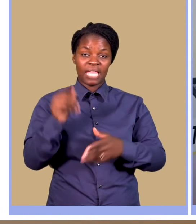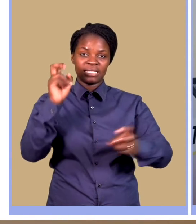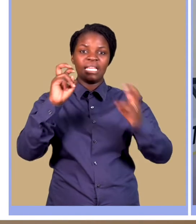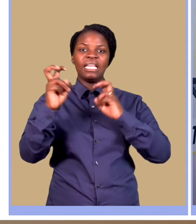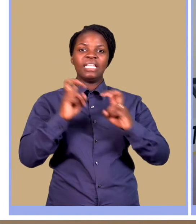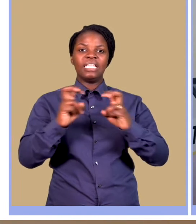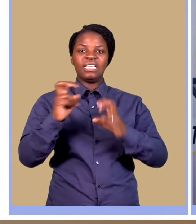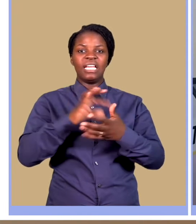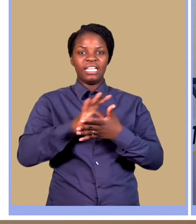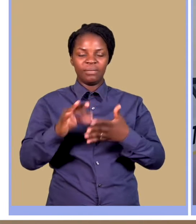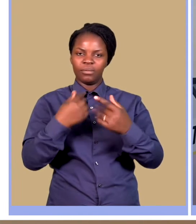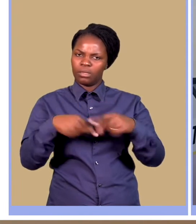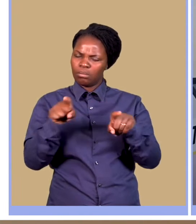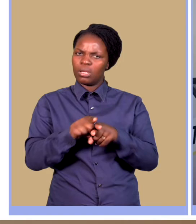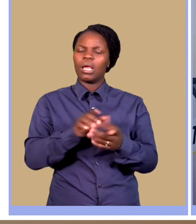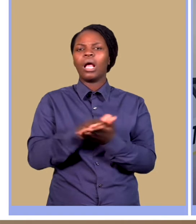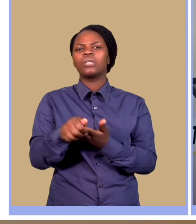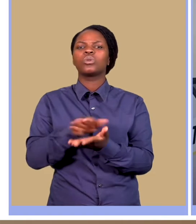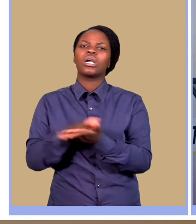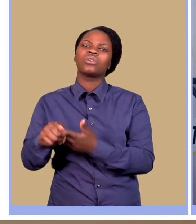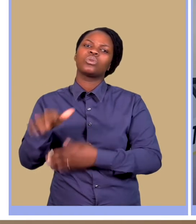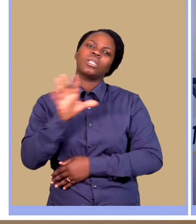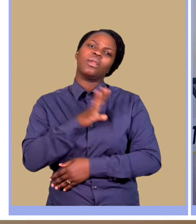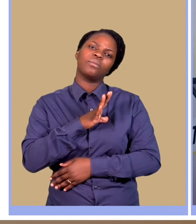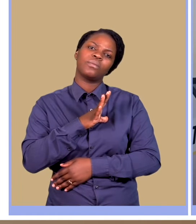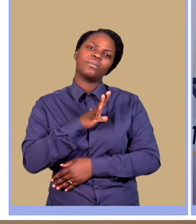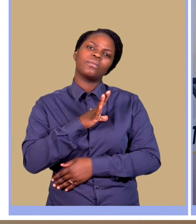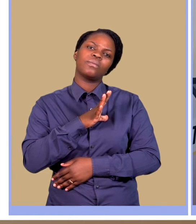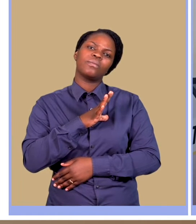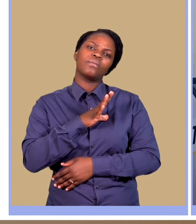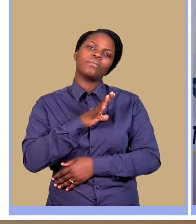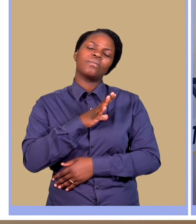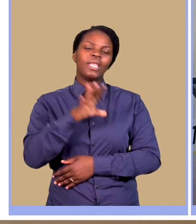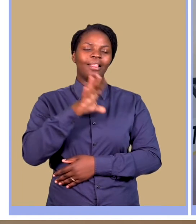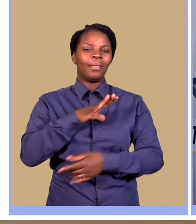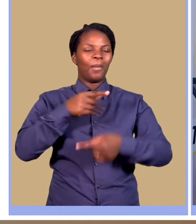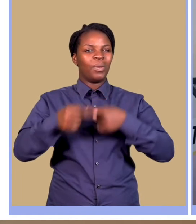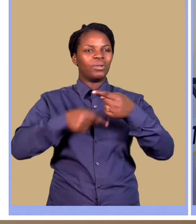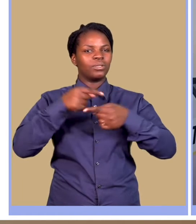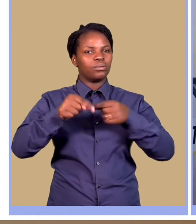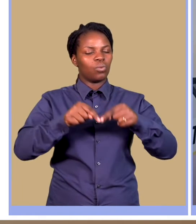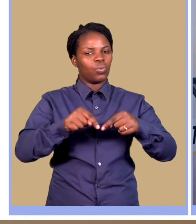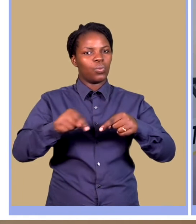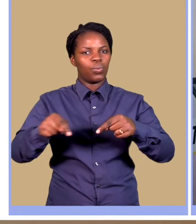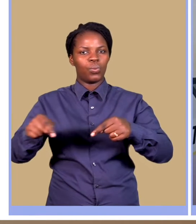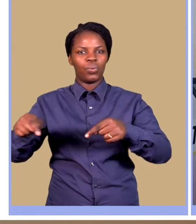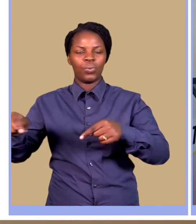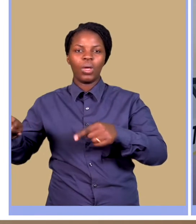tem um processo longo, mas eu acredito que com o passar do tempo, acho que